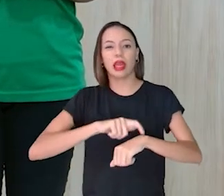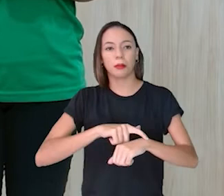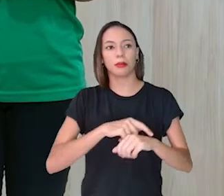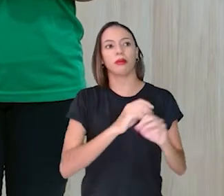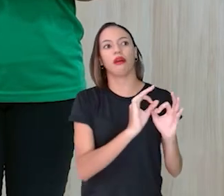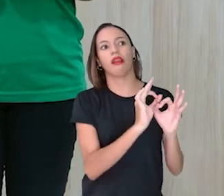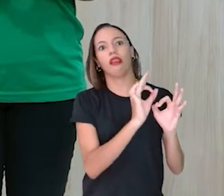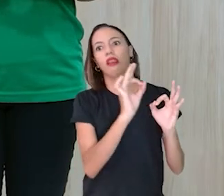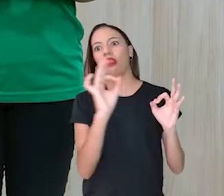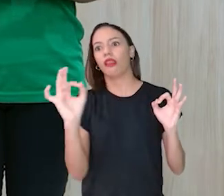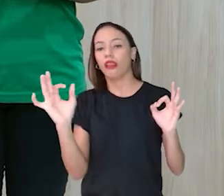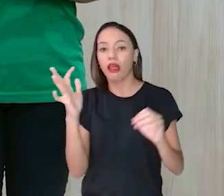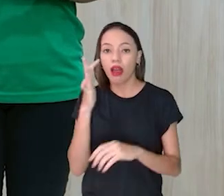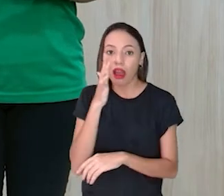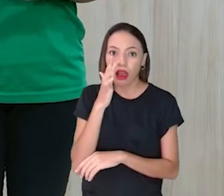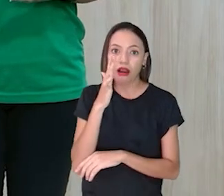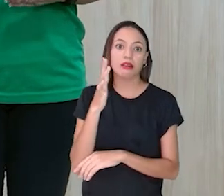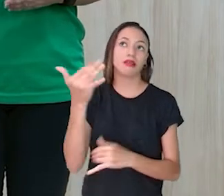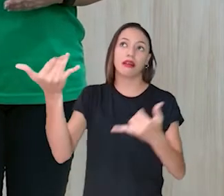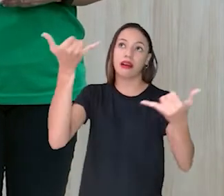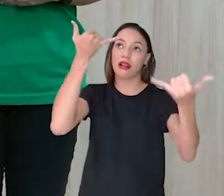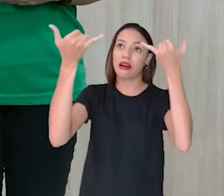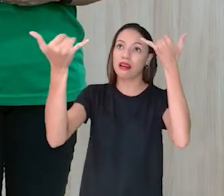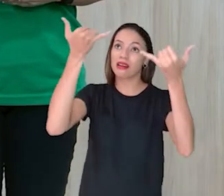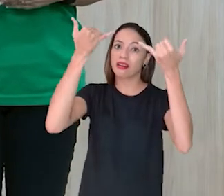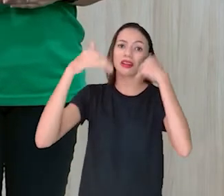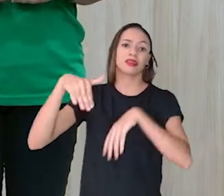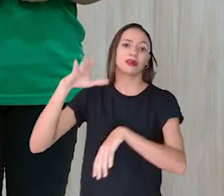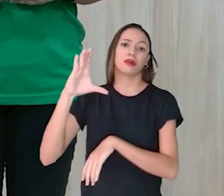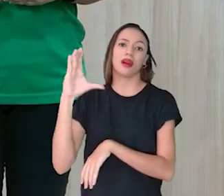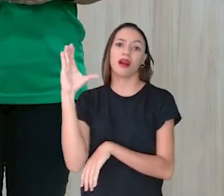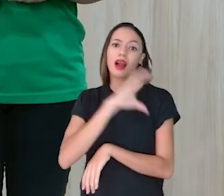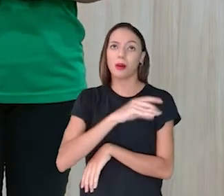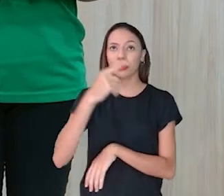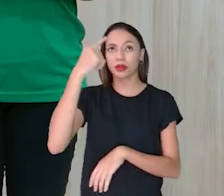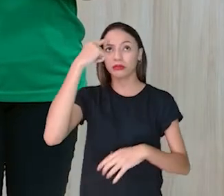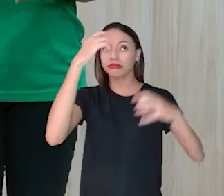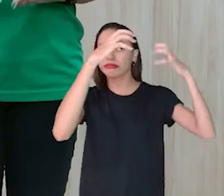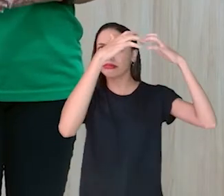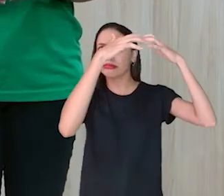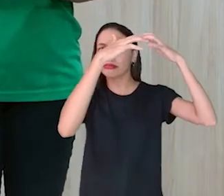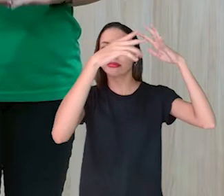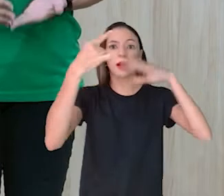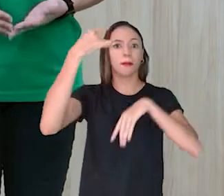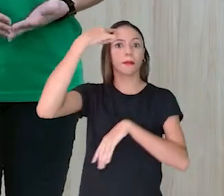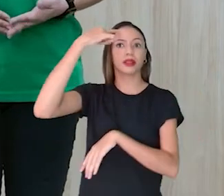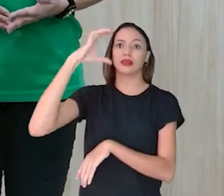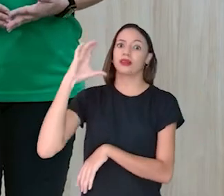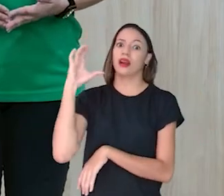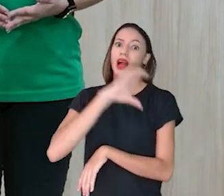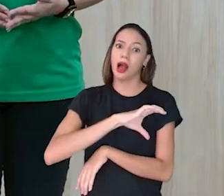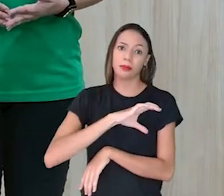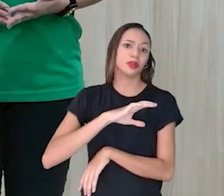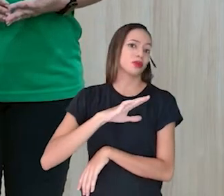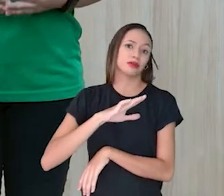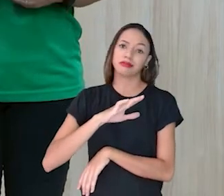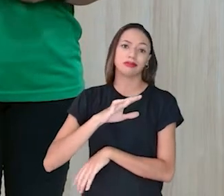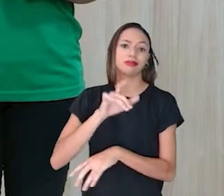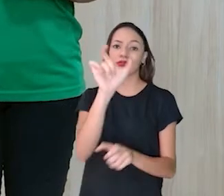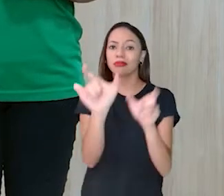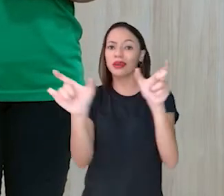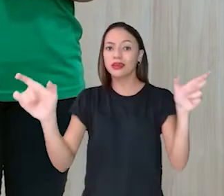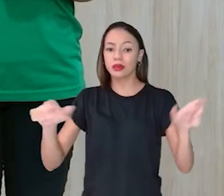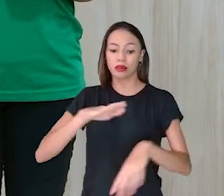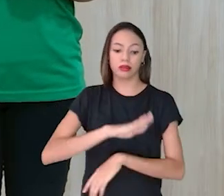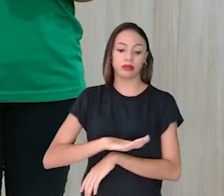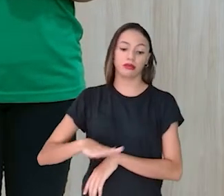informações, elas estão acelerando cada vez mais o pensamento das pessoas e das crianças. As